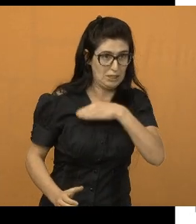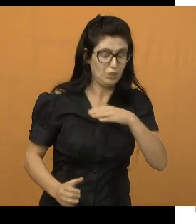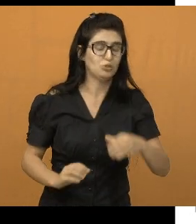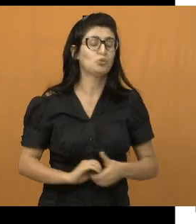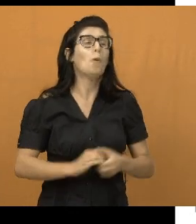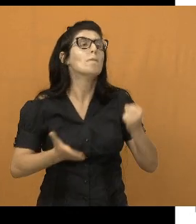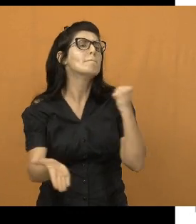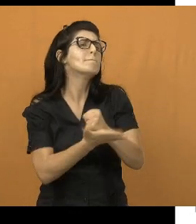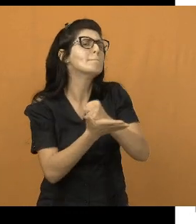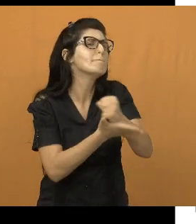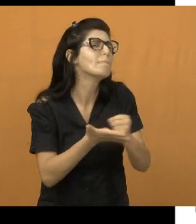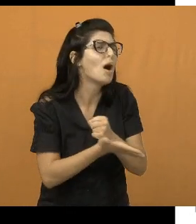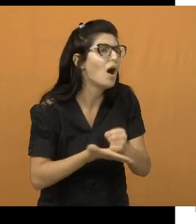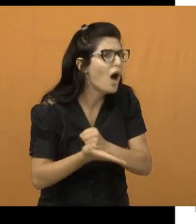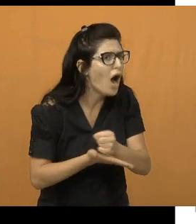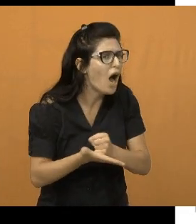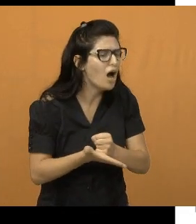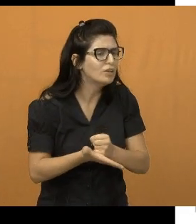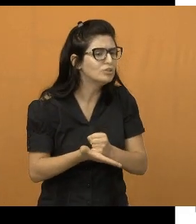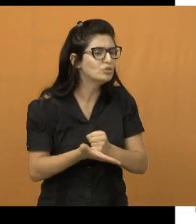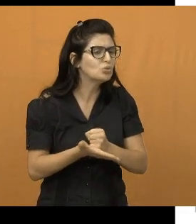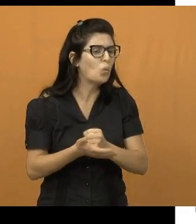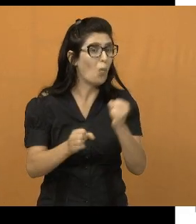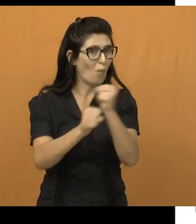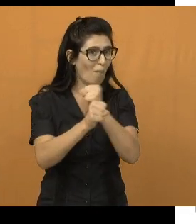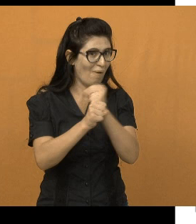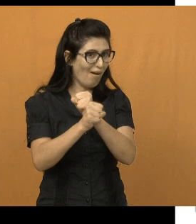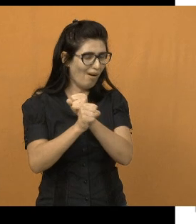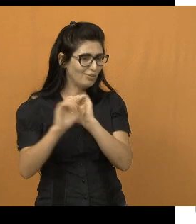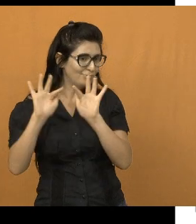atenção básica, nós fechamos o ano com